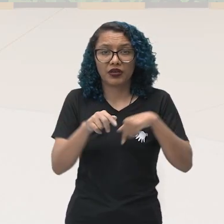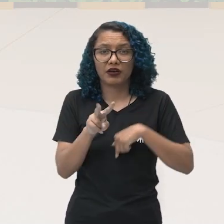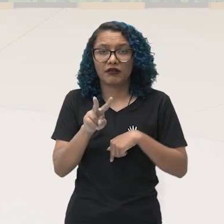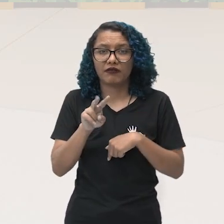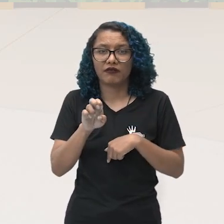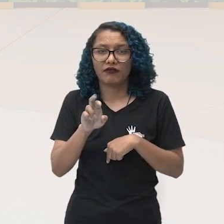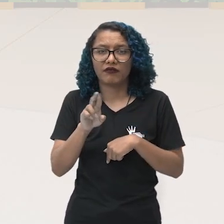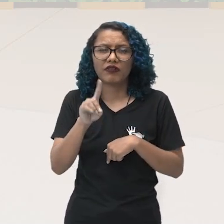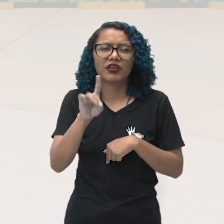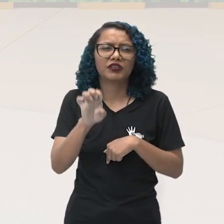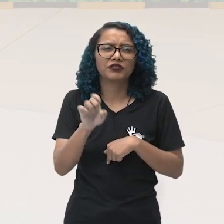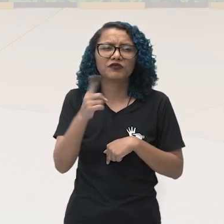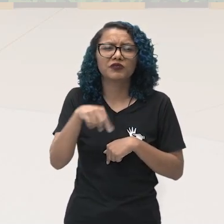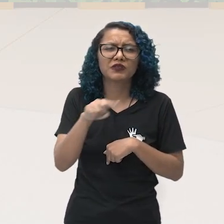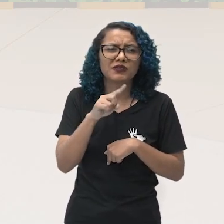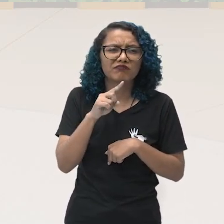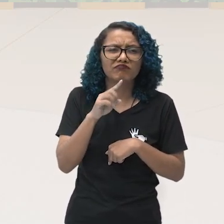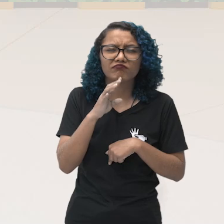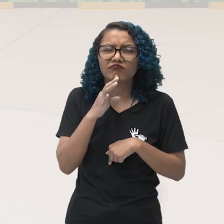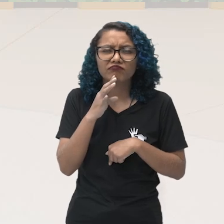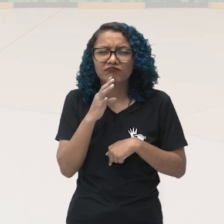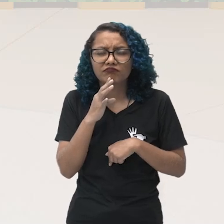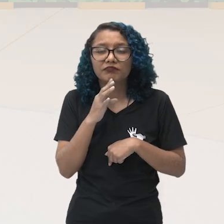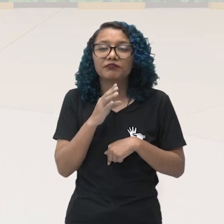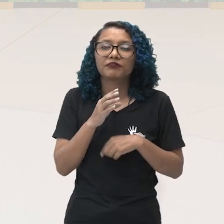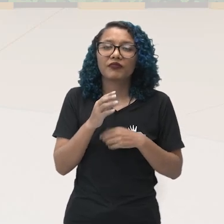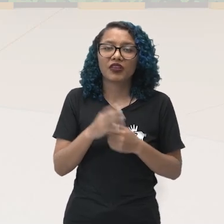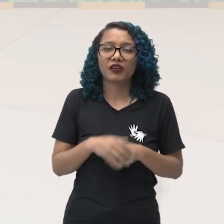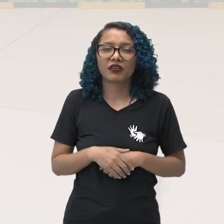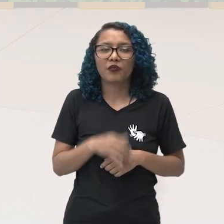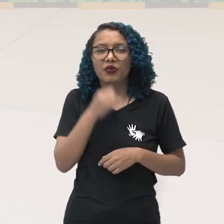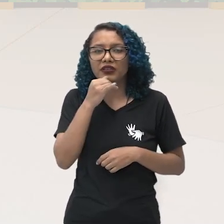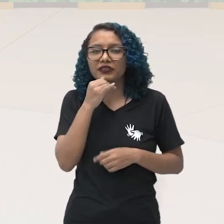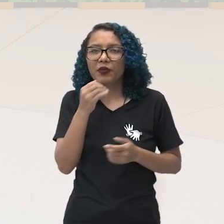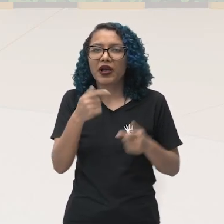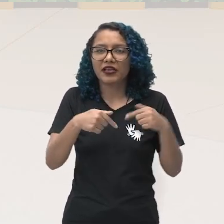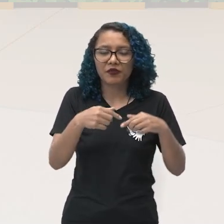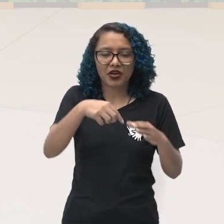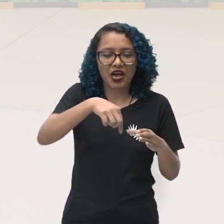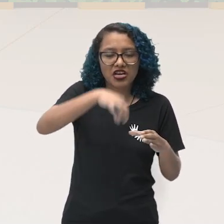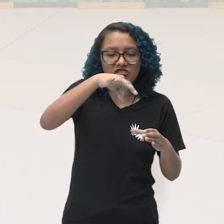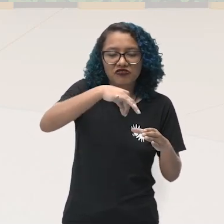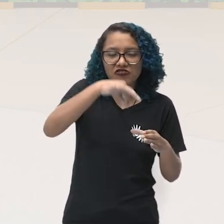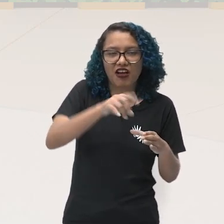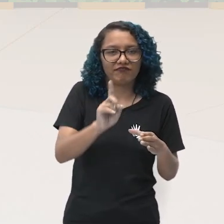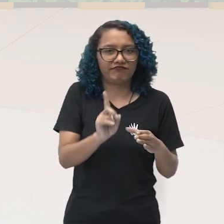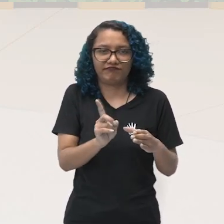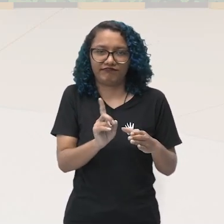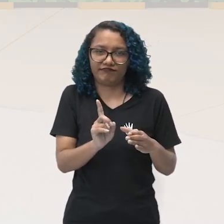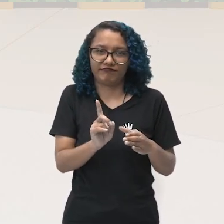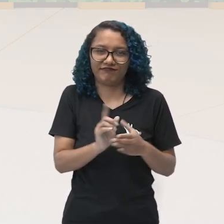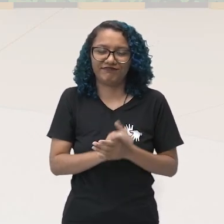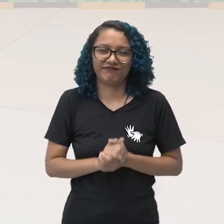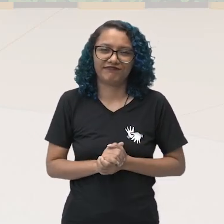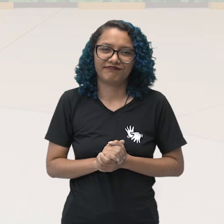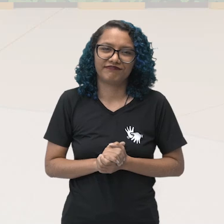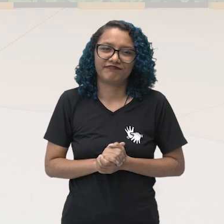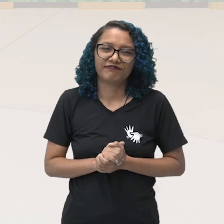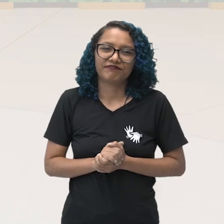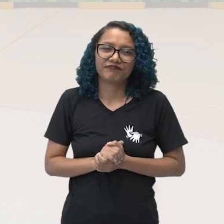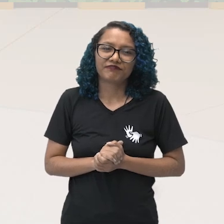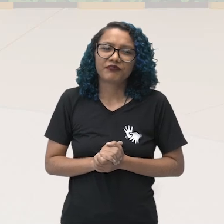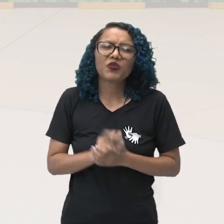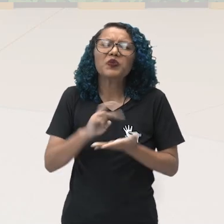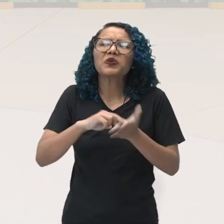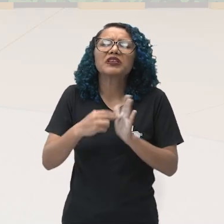não sabe o que é química verde, não é a química do chá, vou fazer um chazinho, é uma química verde. Não é isso. A